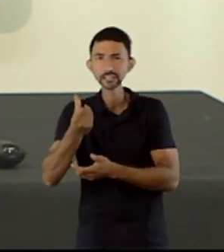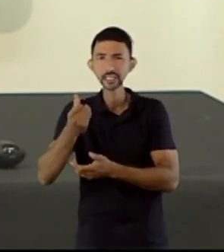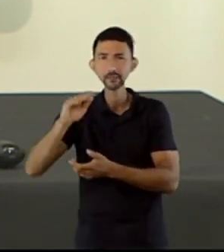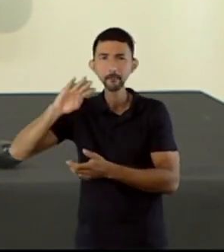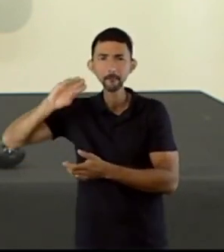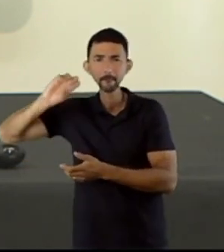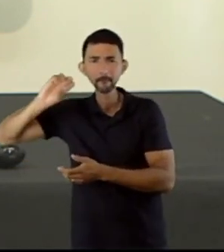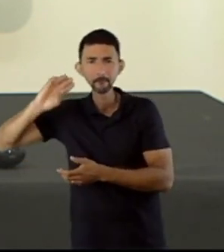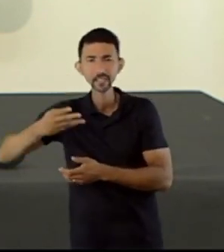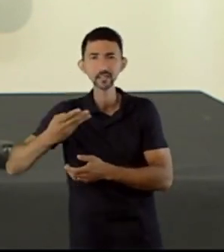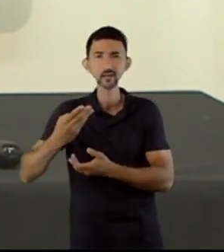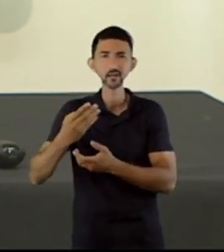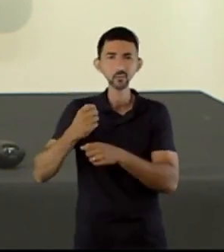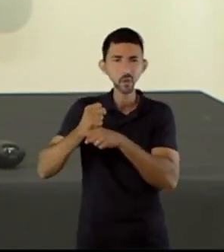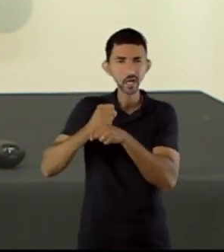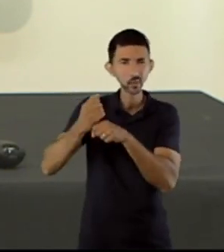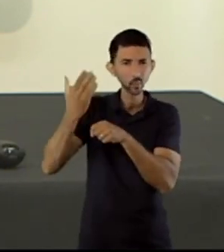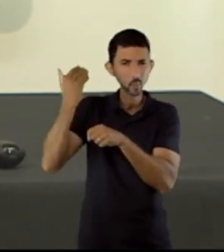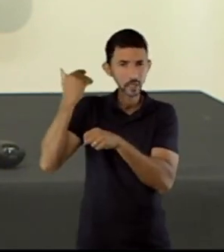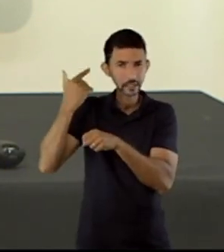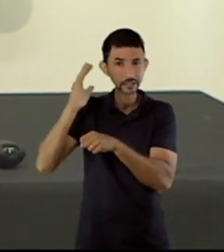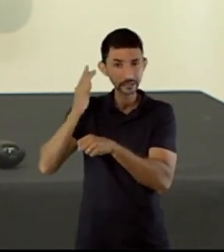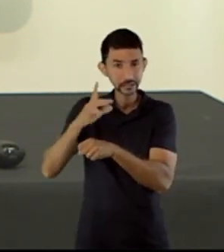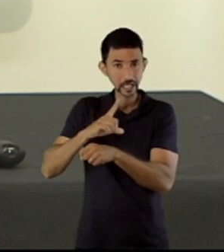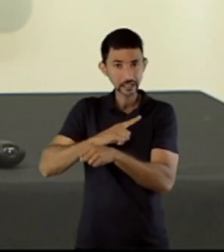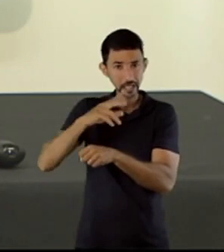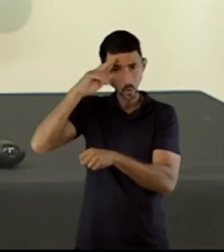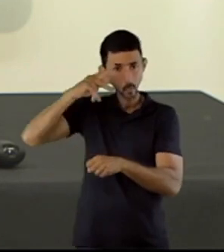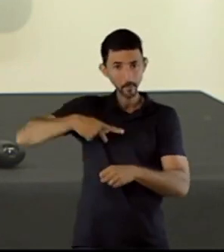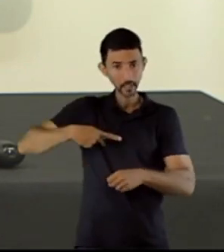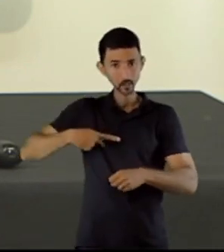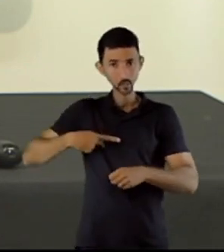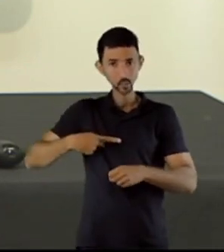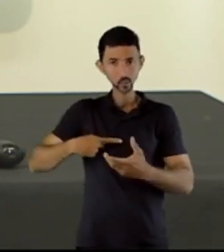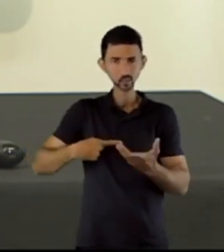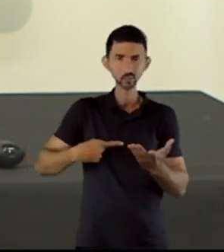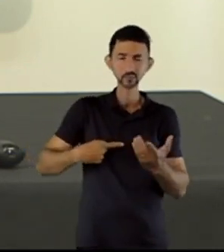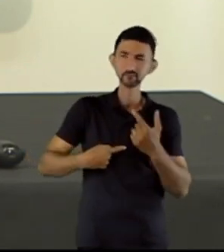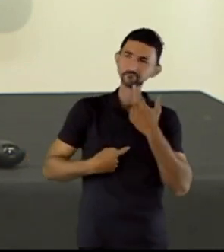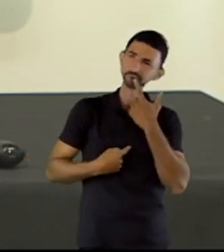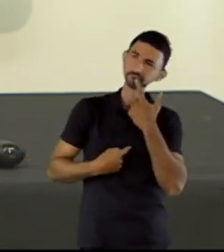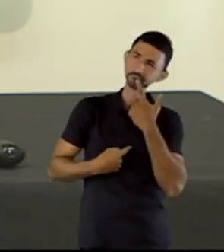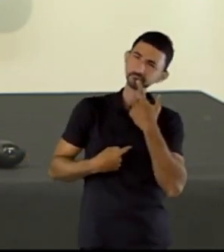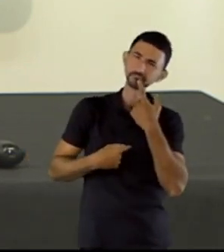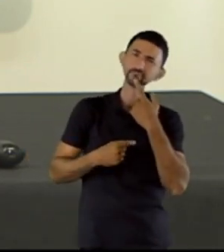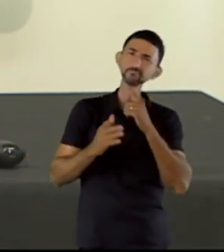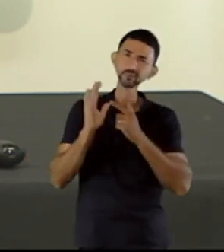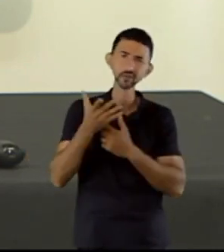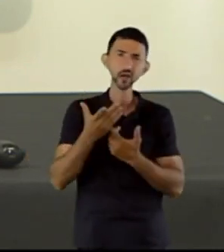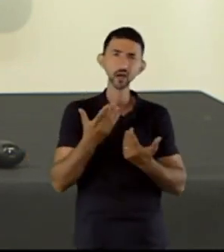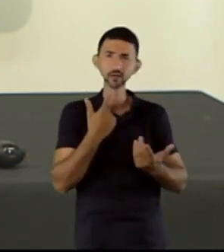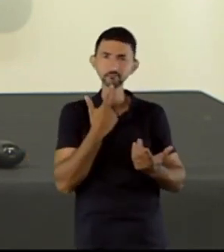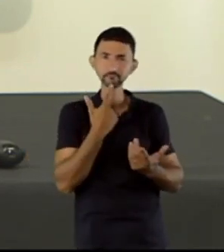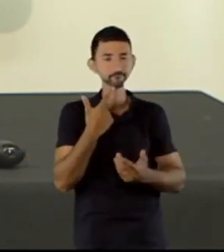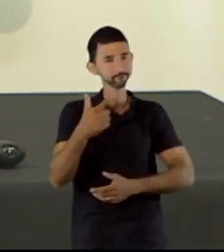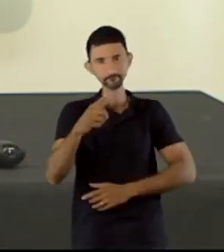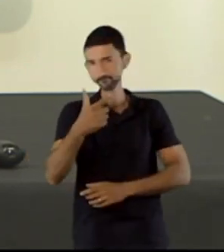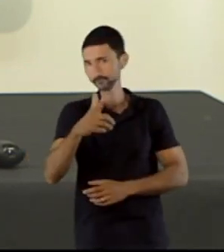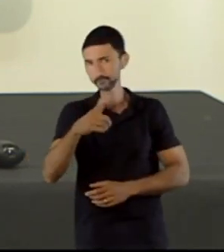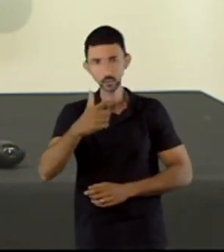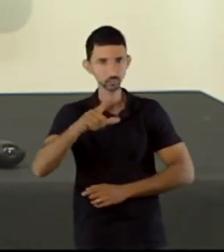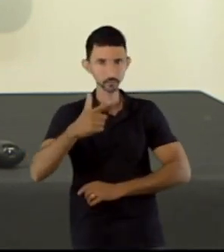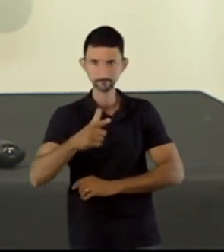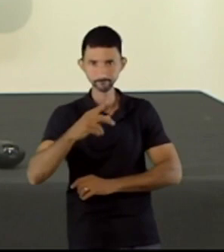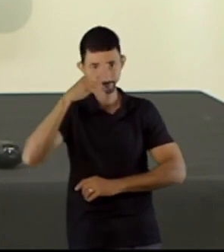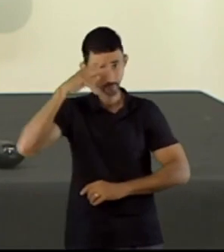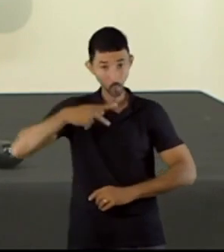atrás, né? Já existiam seres humanos? O que a gente pode pensar sobre isso? Não existiam seres humanos